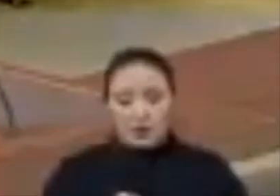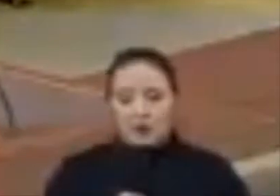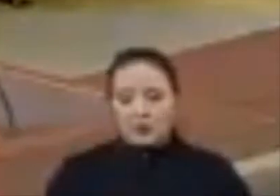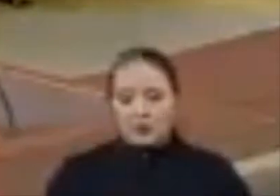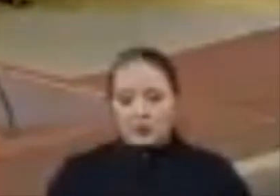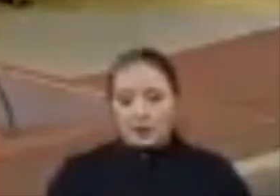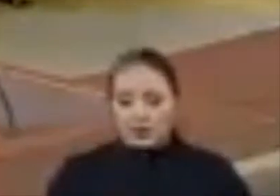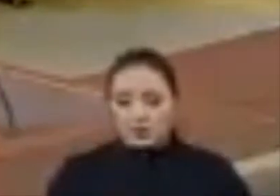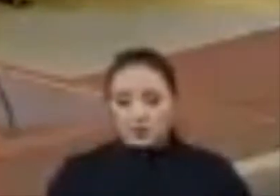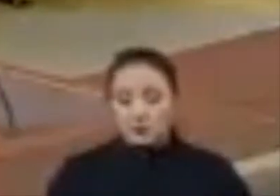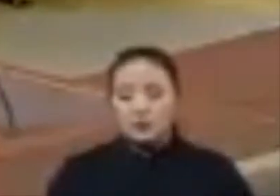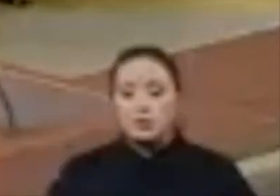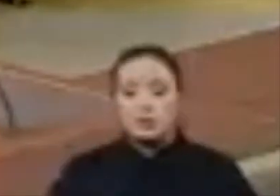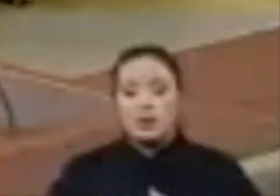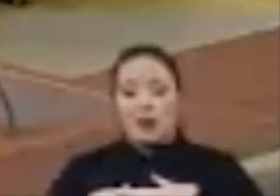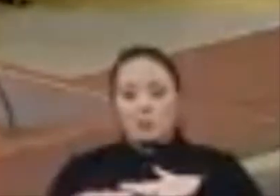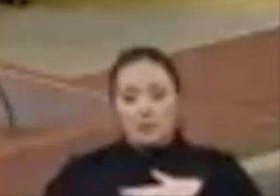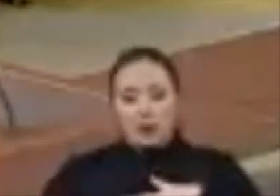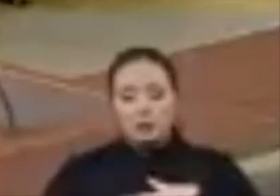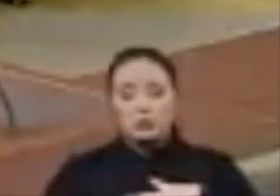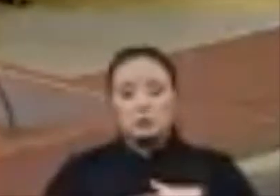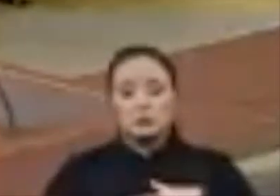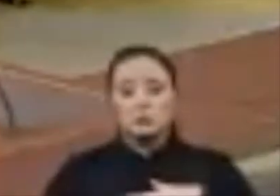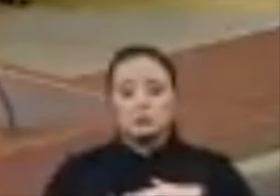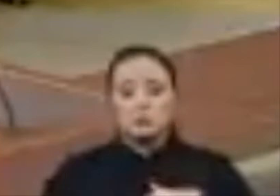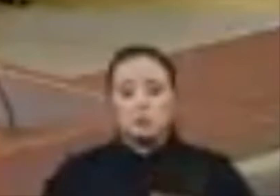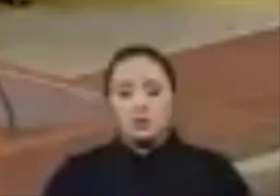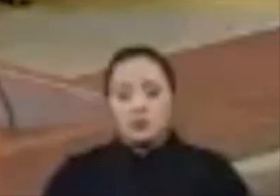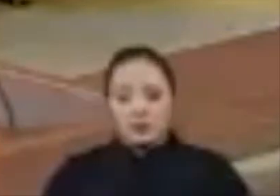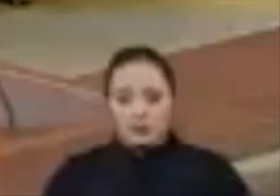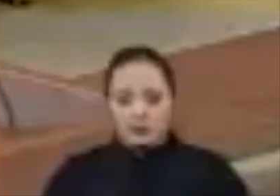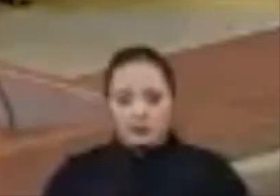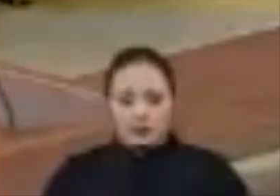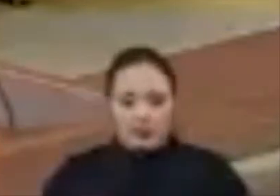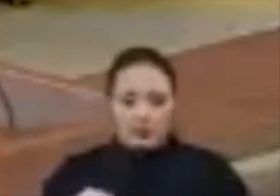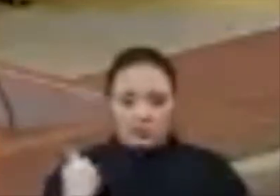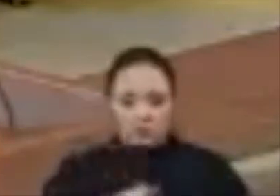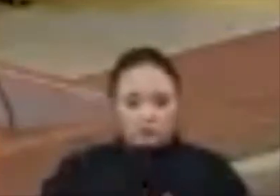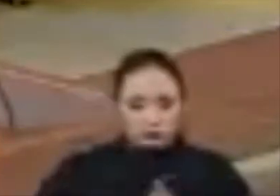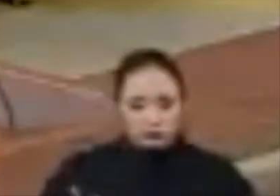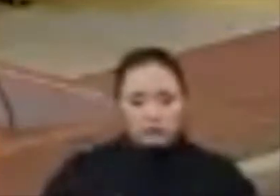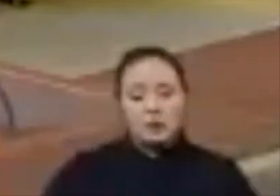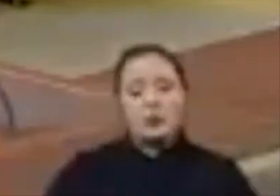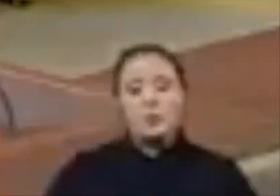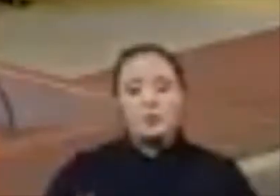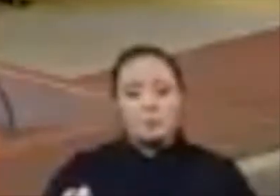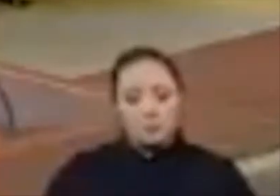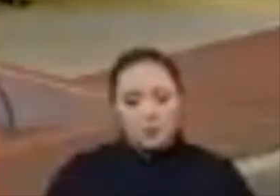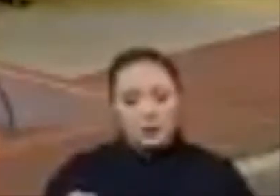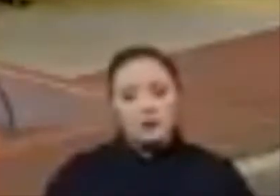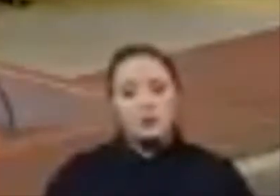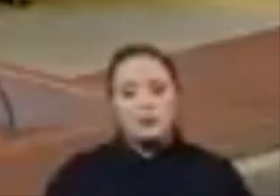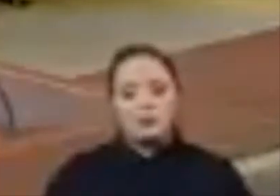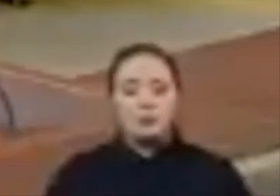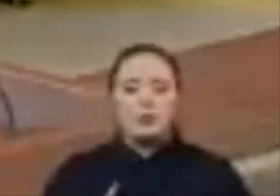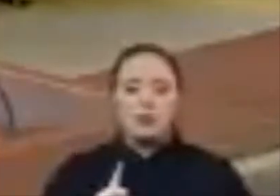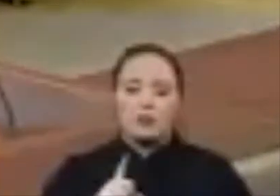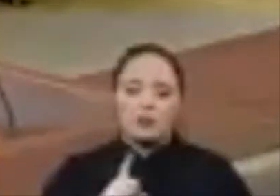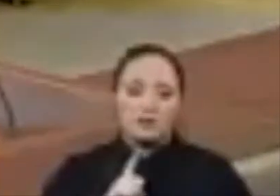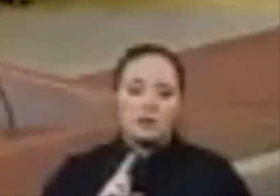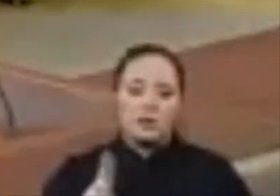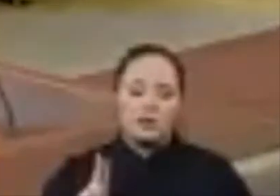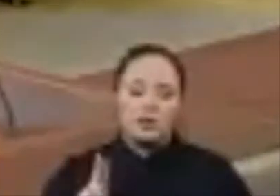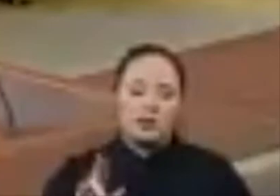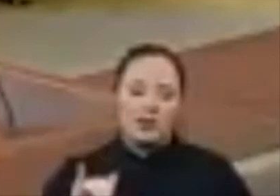órgão da instituição abaixo deste guarda-chuva, na nossa avaliação, precisam e devem ter a sua